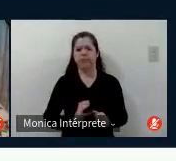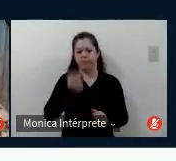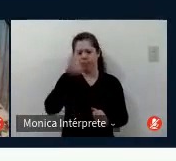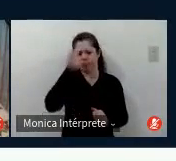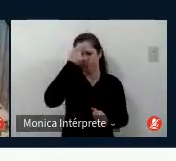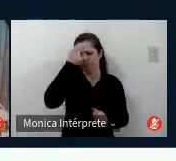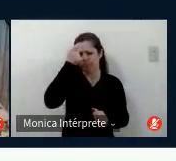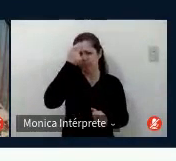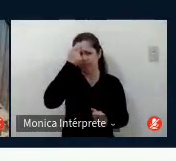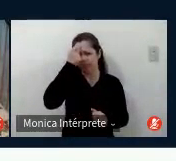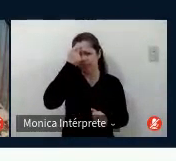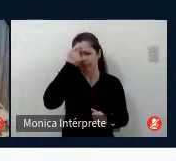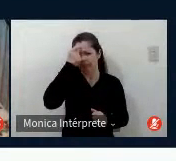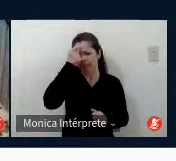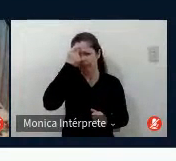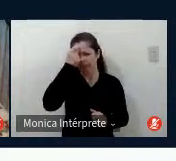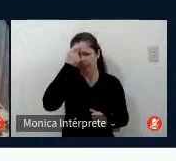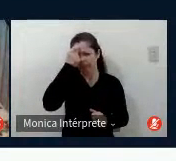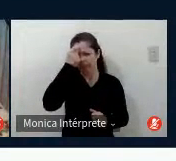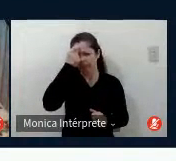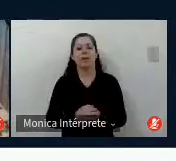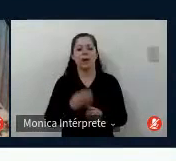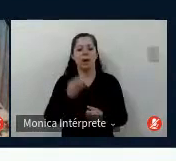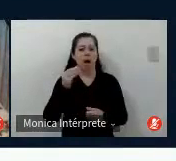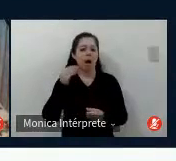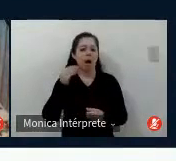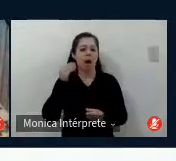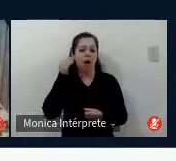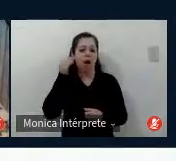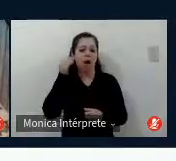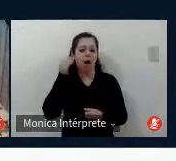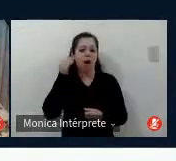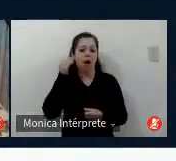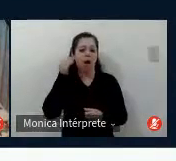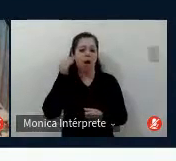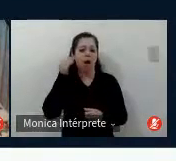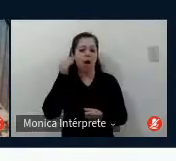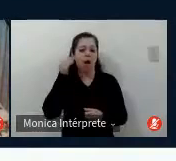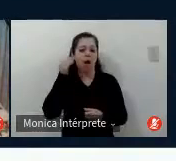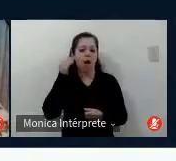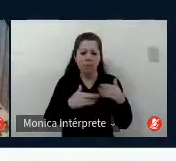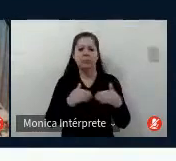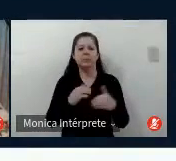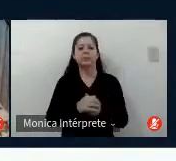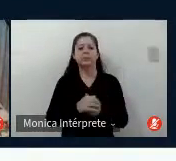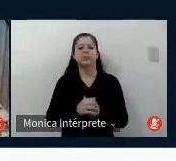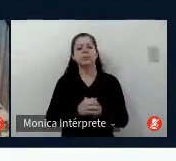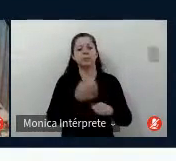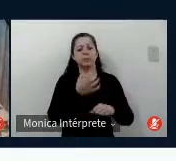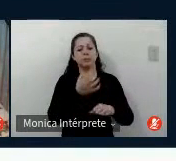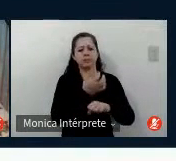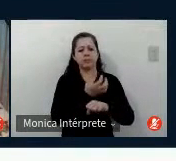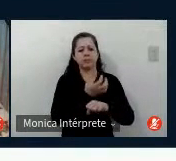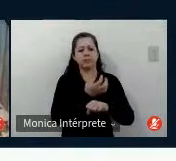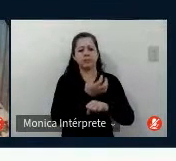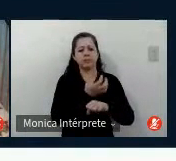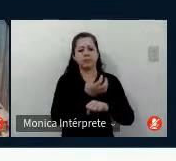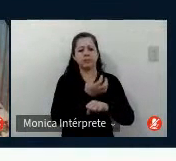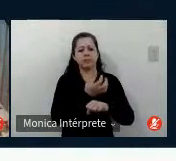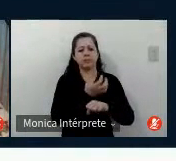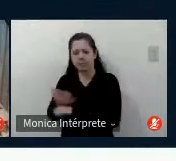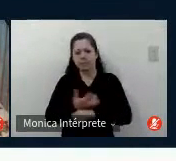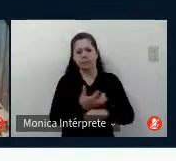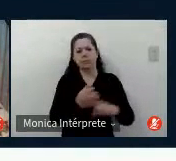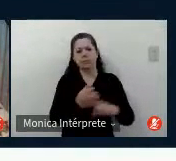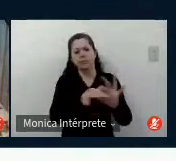dessa transdisciplinaridade, né, da indissociabilidade, né, são desafios que nos são